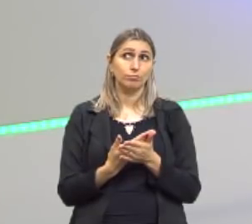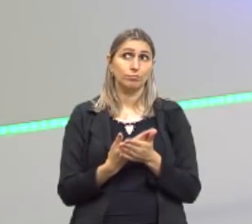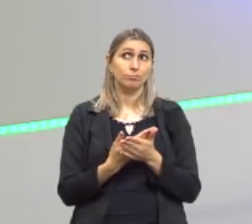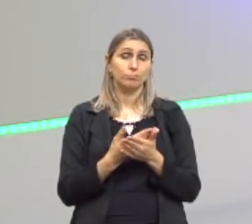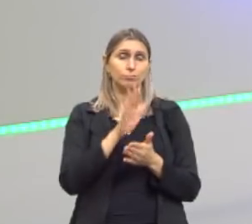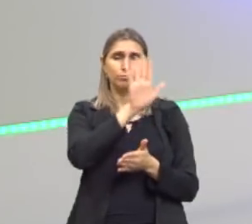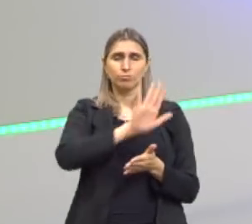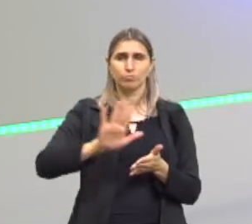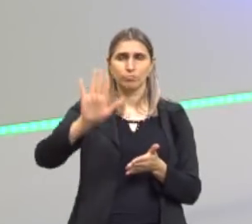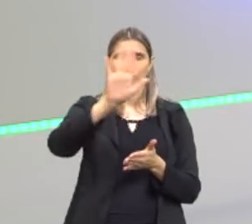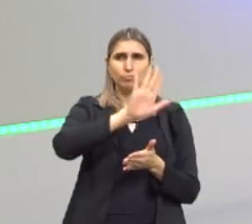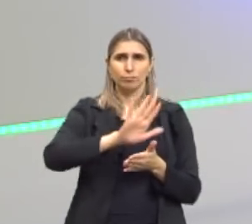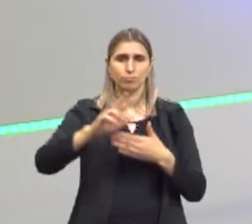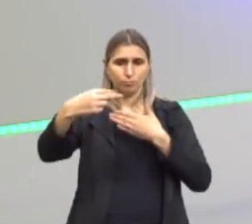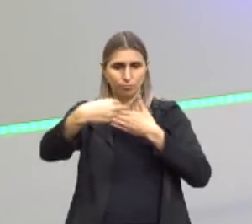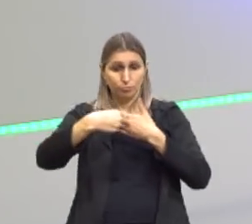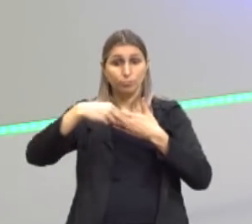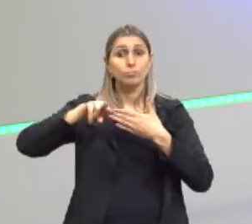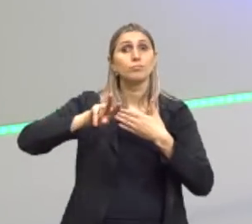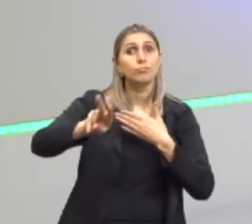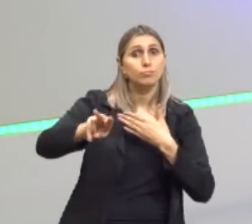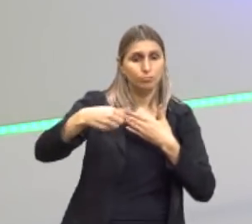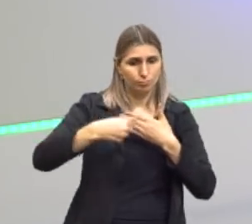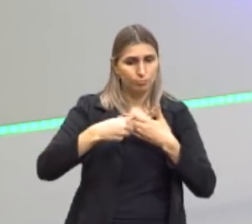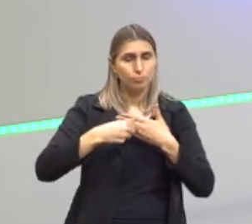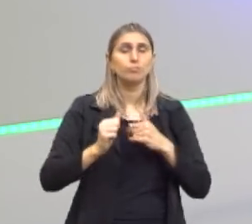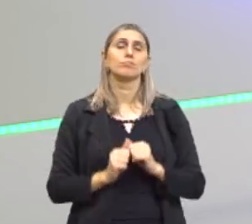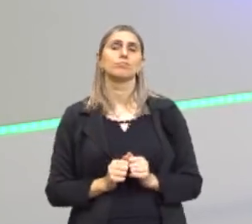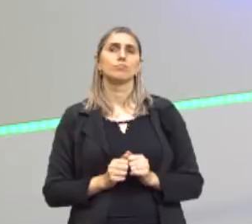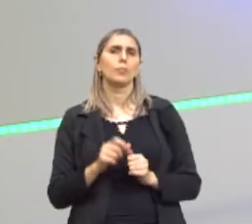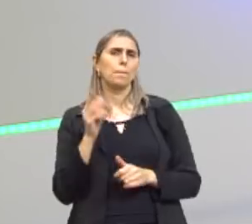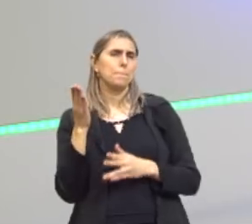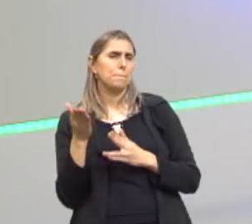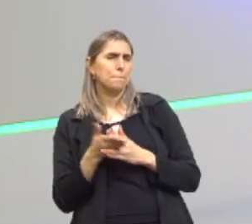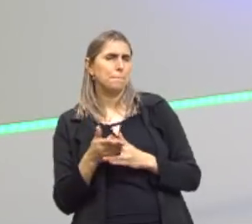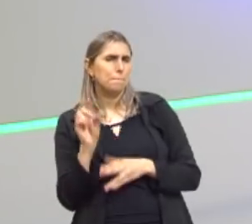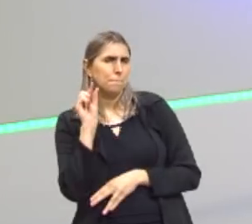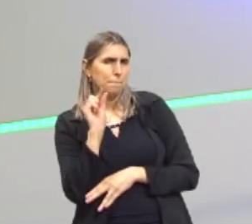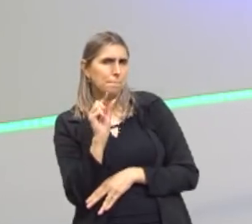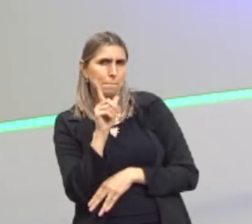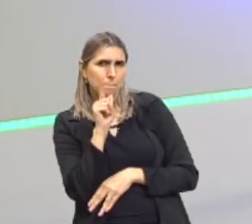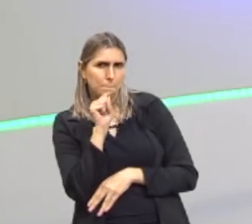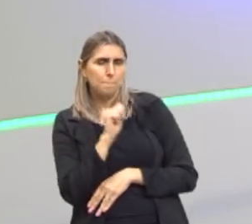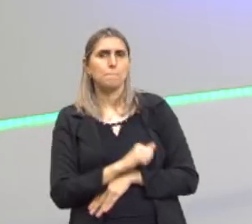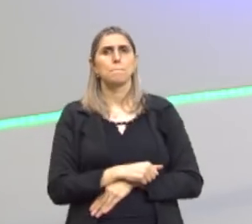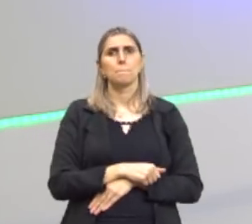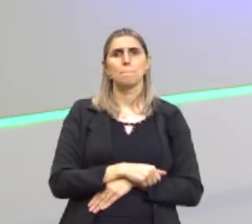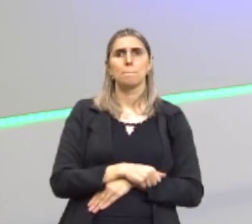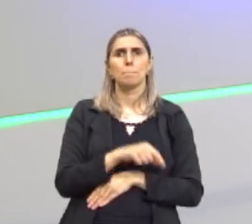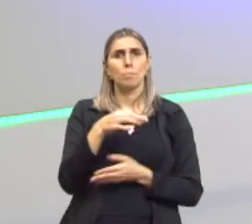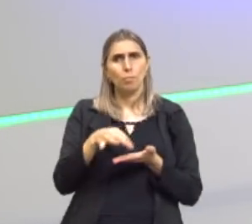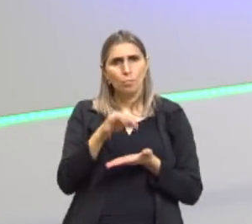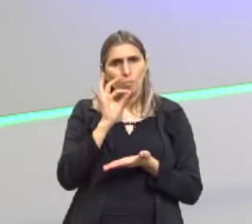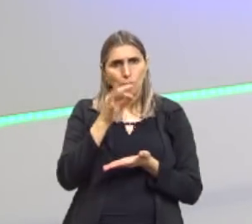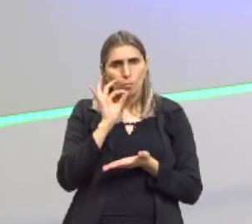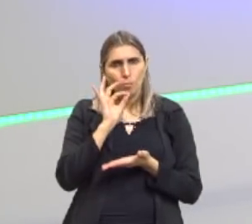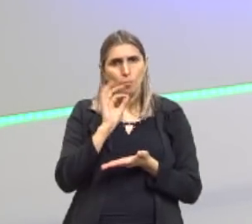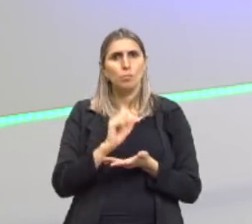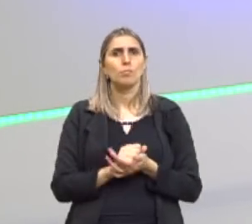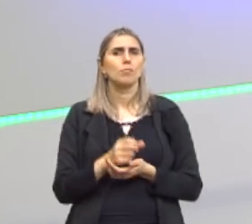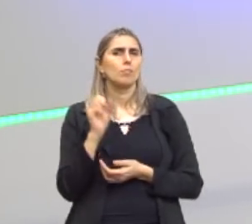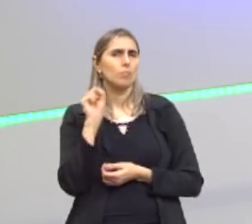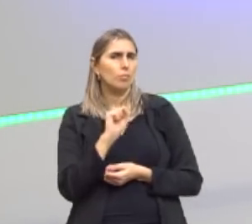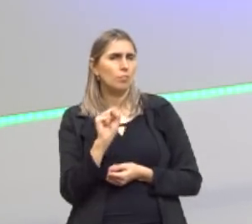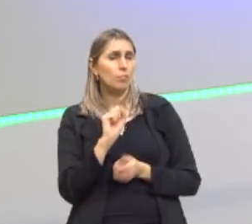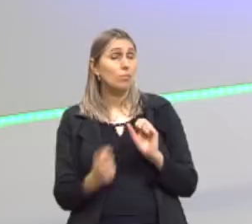refletora, certo? E nós vamos só dar uma pequena pausinha para tomar uma aguinha, tomar um cafezinho e em